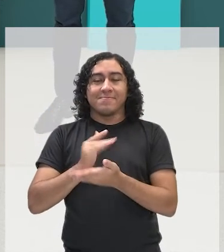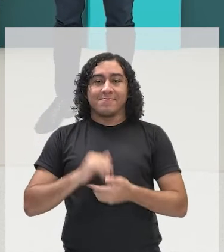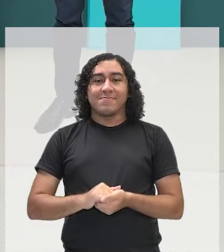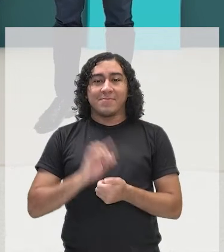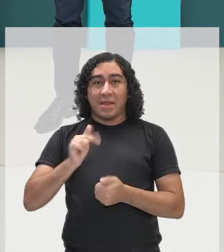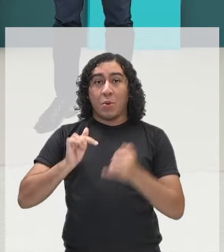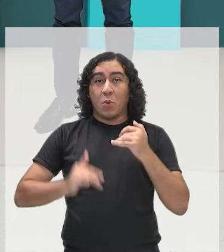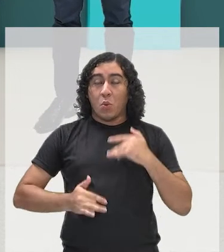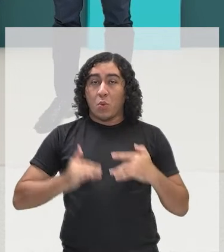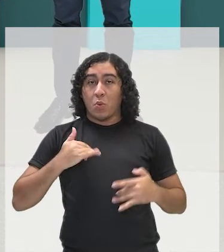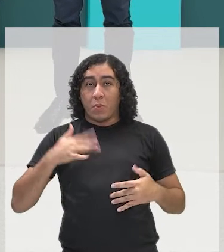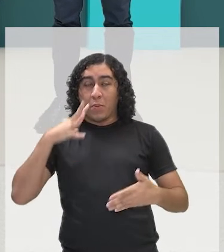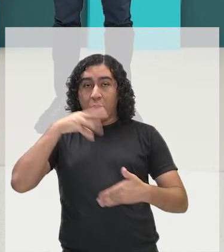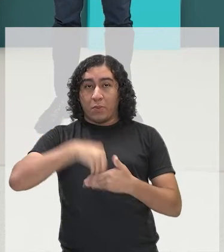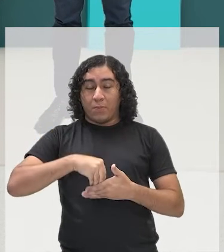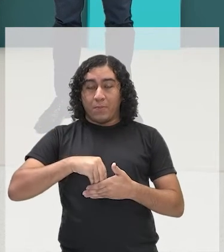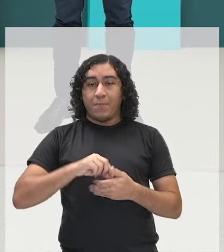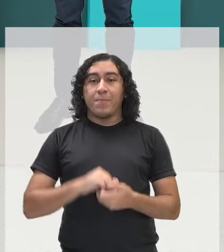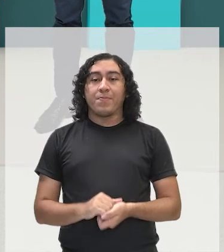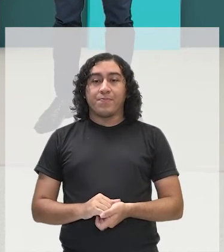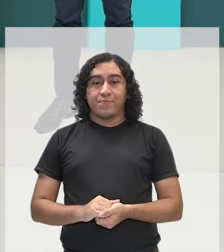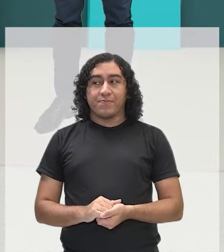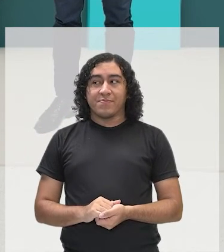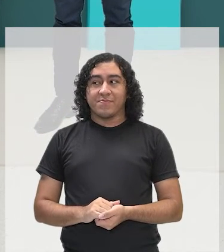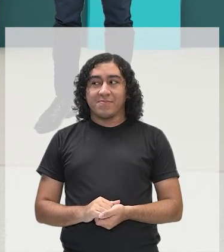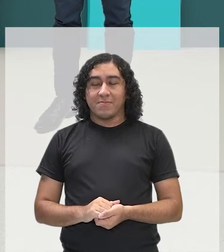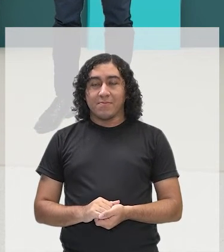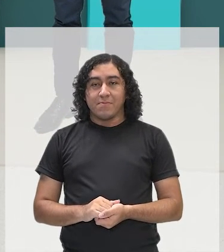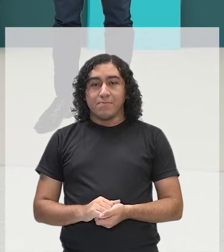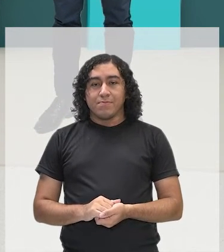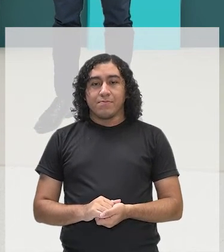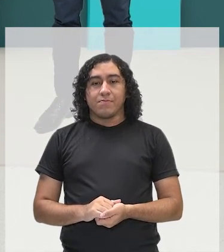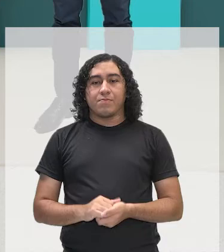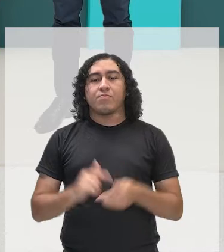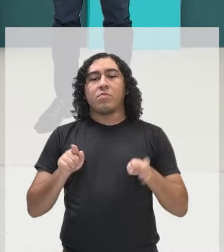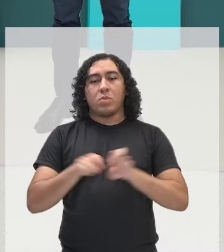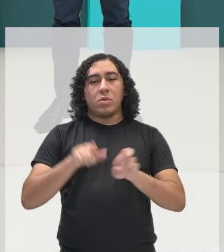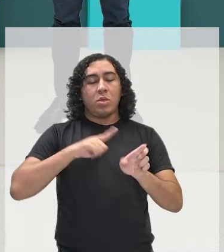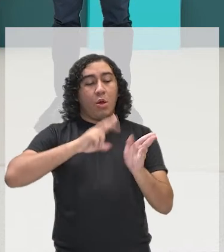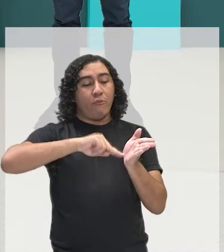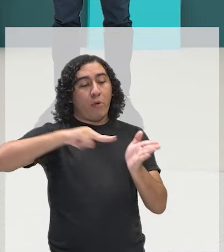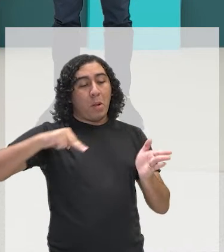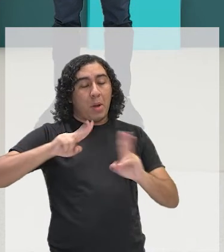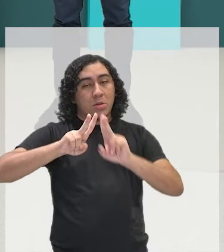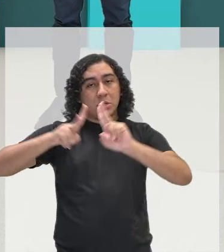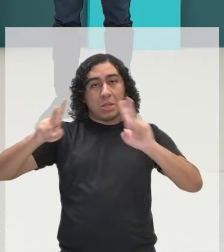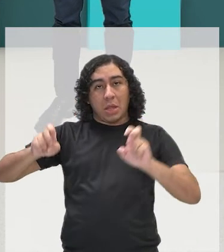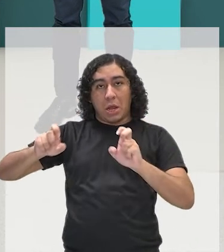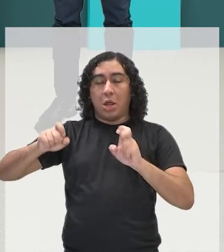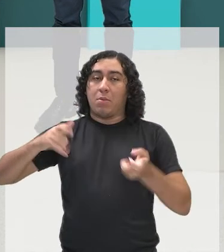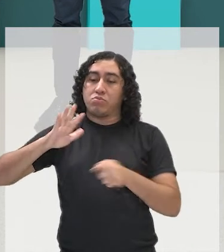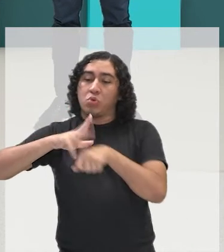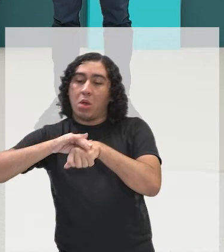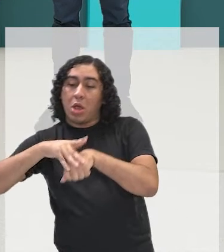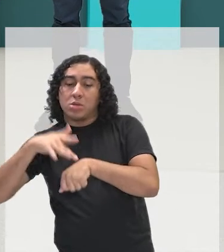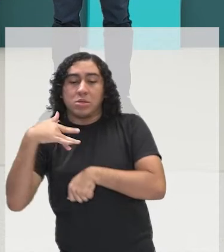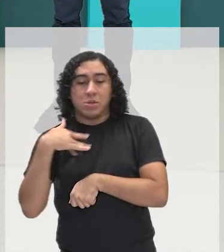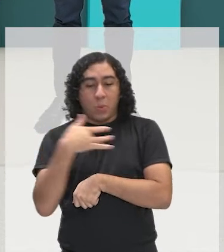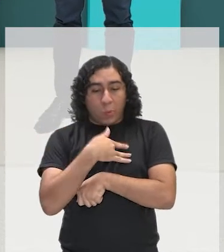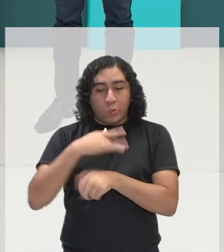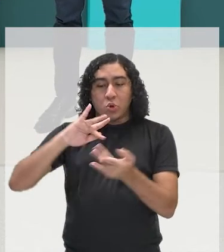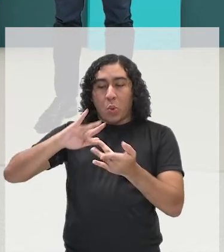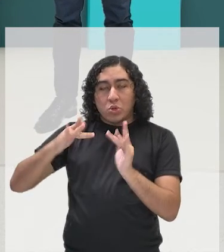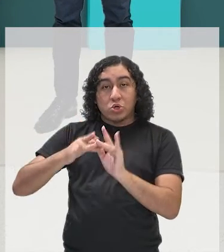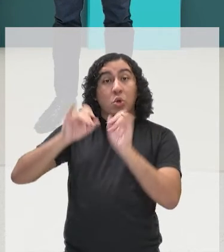verdade, partes não, né? São os órgãos internos aí do corpo humano. Bem, nós vimos então aí o nosso vocabulário amplo sobre doenças,